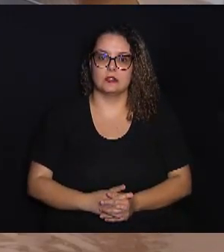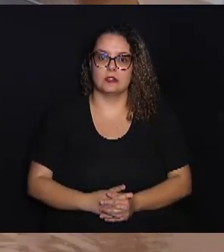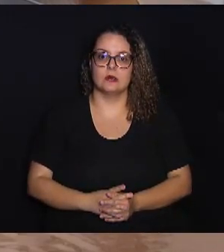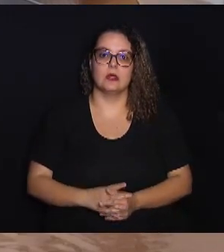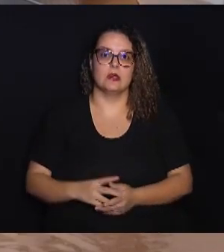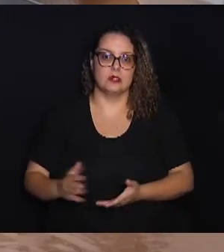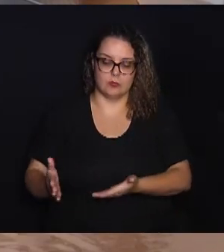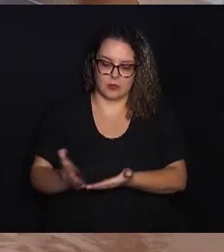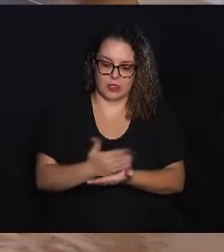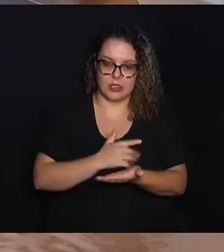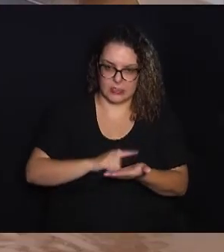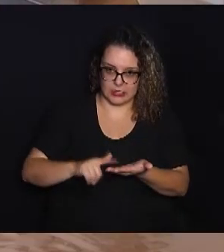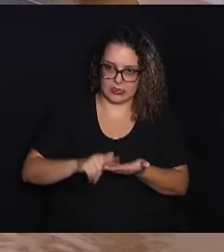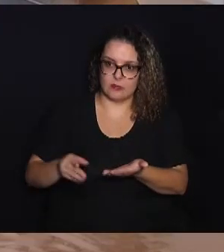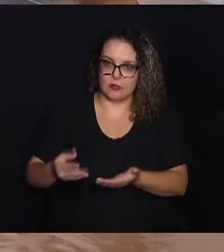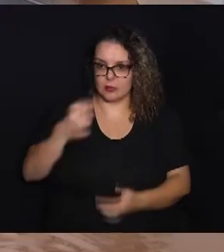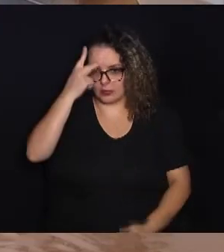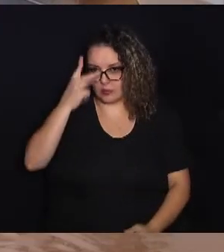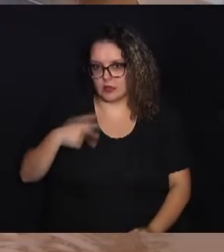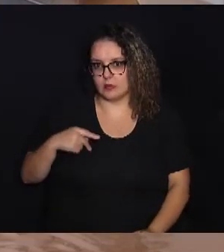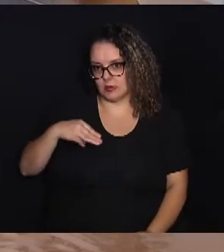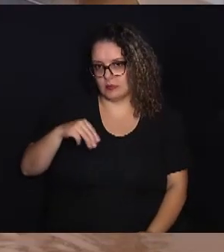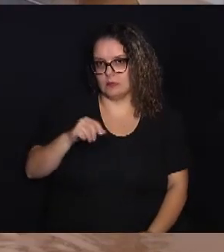Se você quiser já passar para esse aqui, ó. Vamos lá.